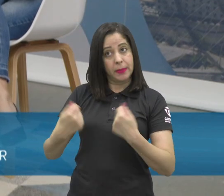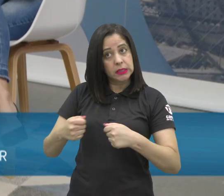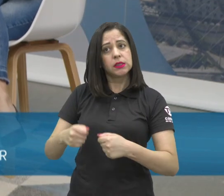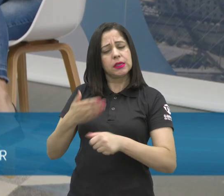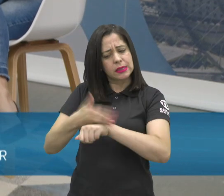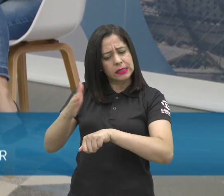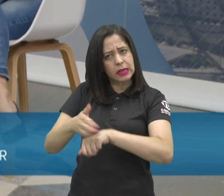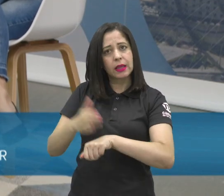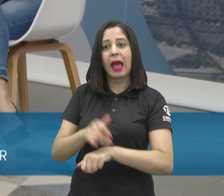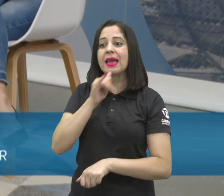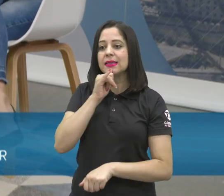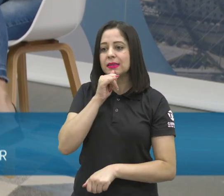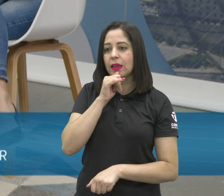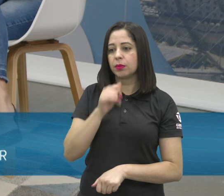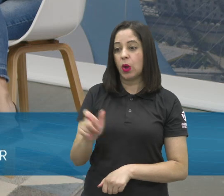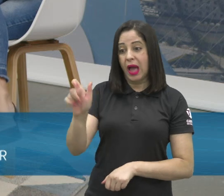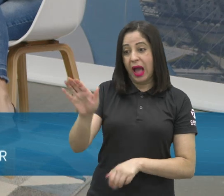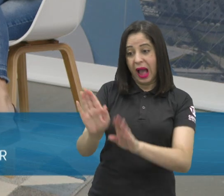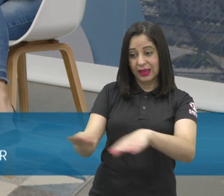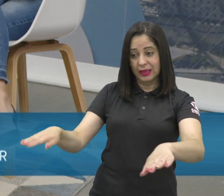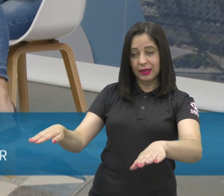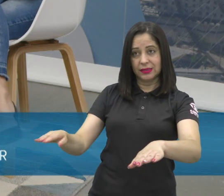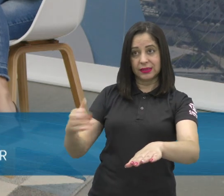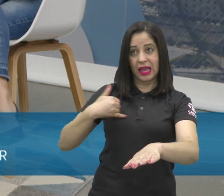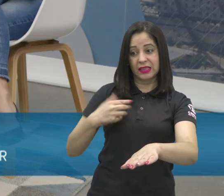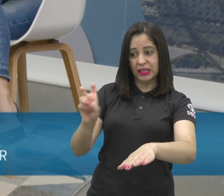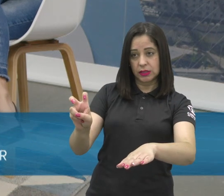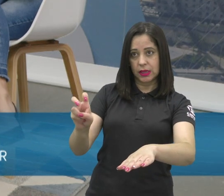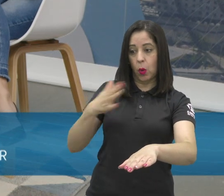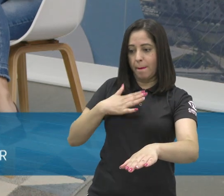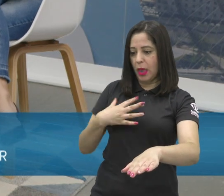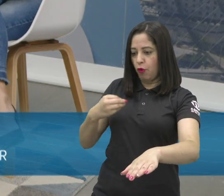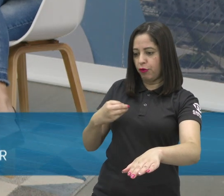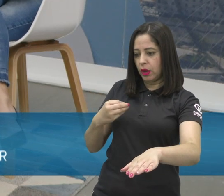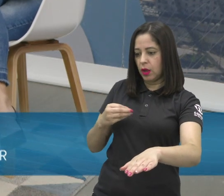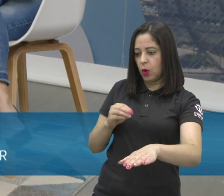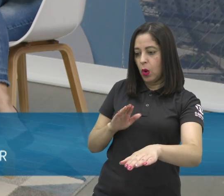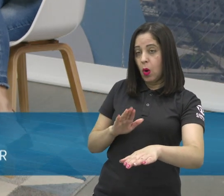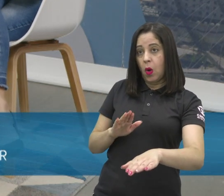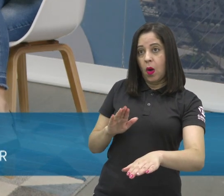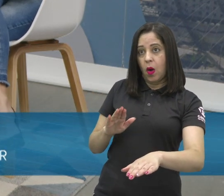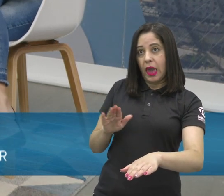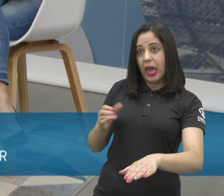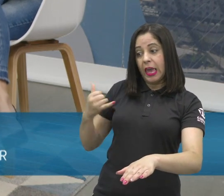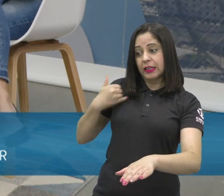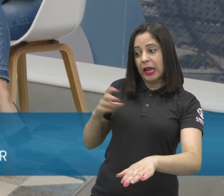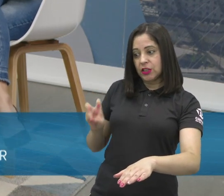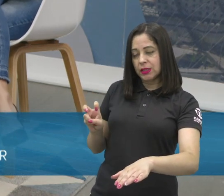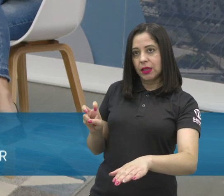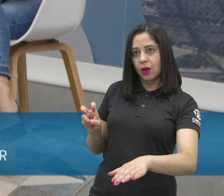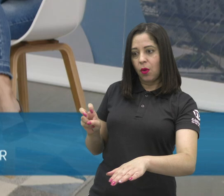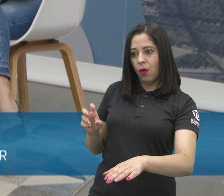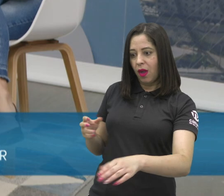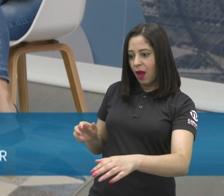de idade e eu vejo uma criança que tem a mesma idade do meu filho, aquilo me aproxima, né? Aquilo, nossa, mas eu tenho a idade do